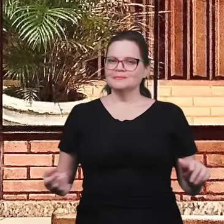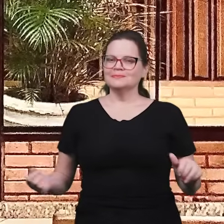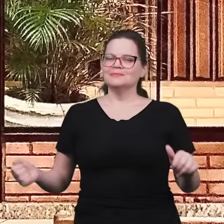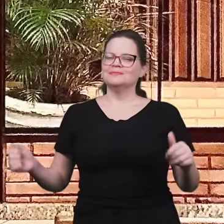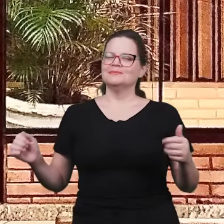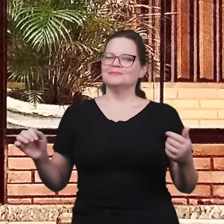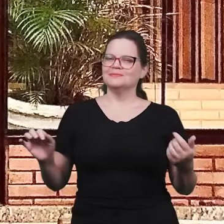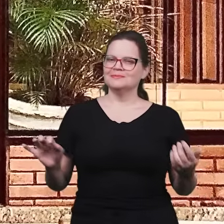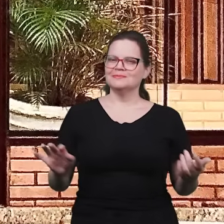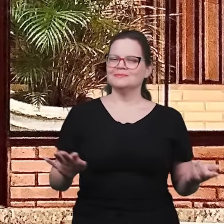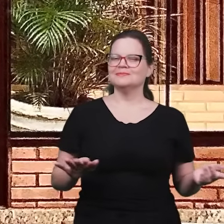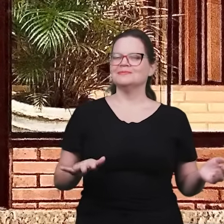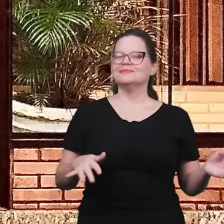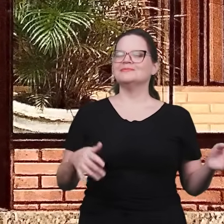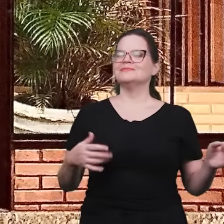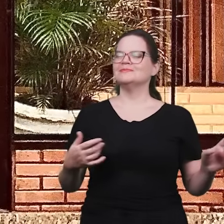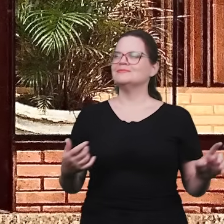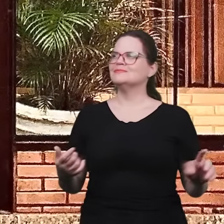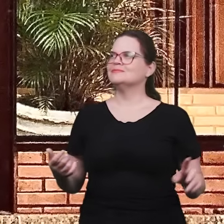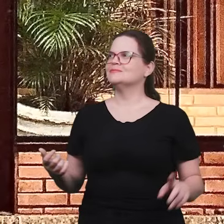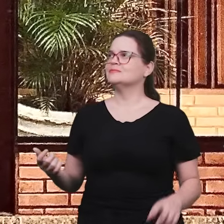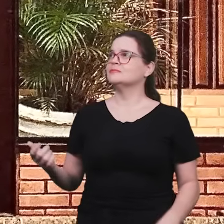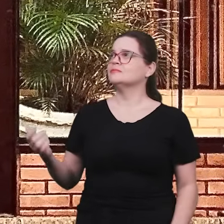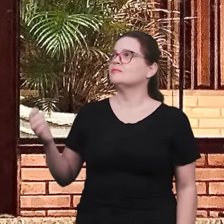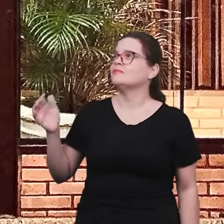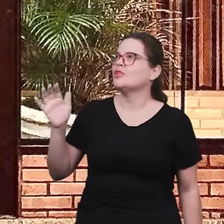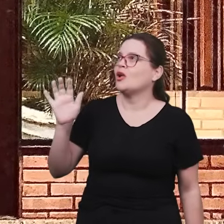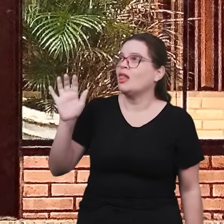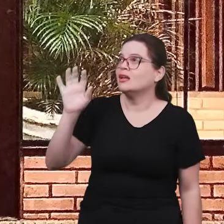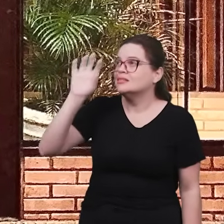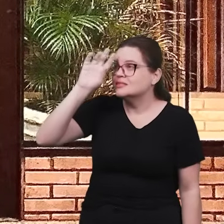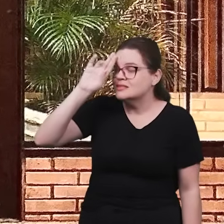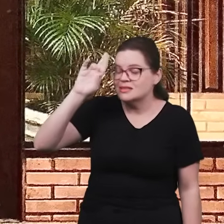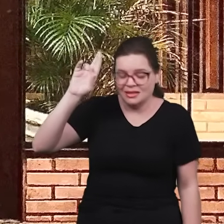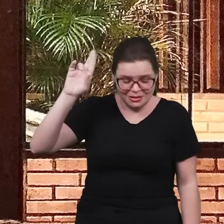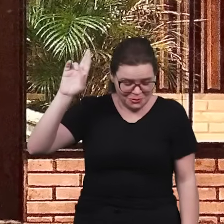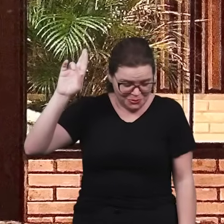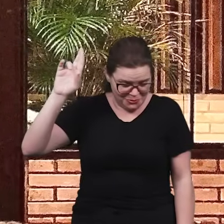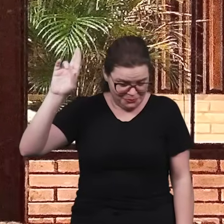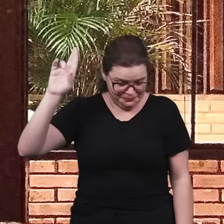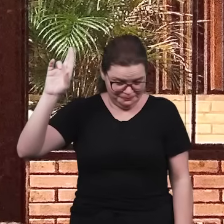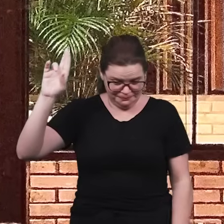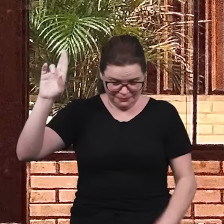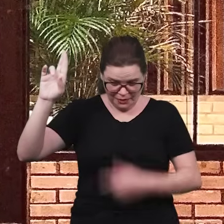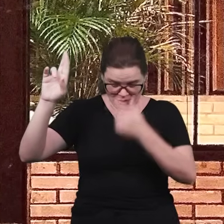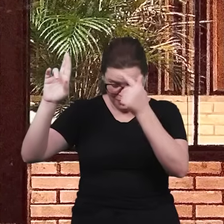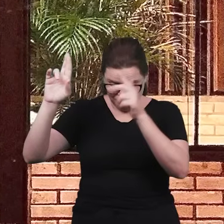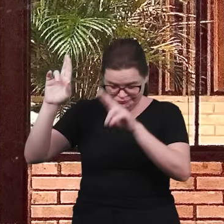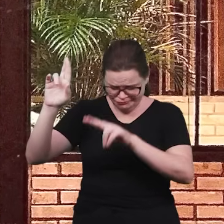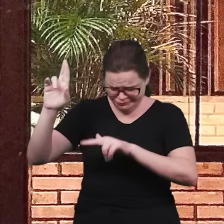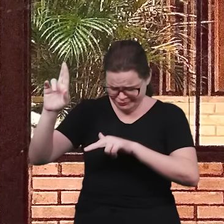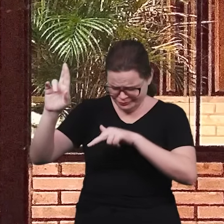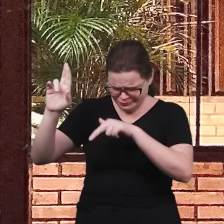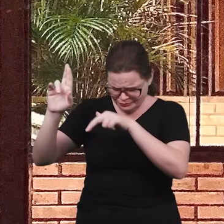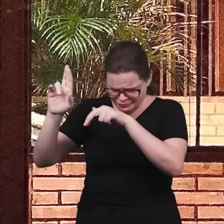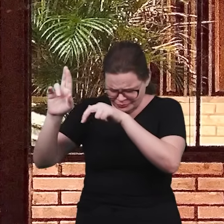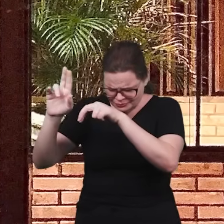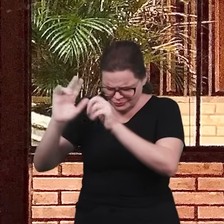Jesus, Senhor, me chego a ti, perdão